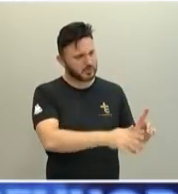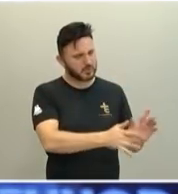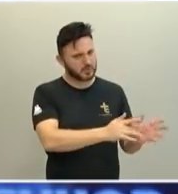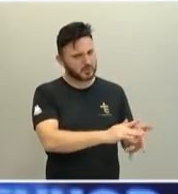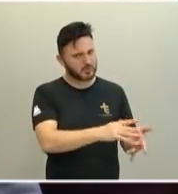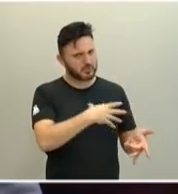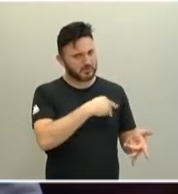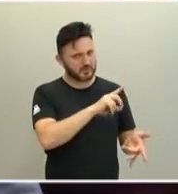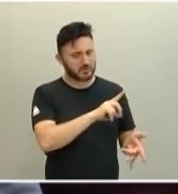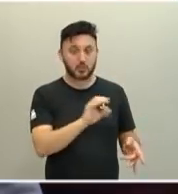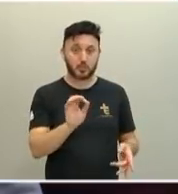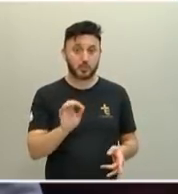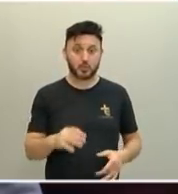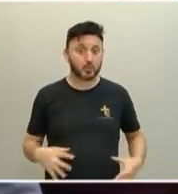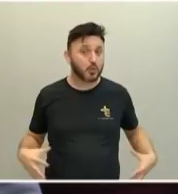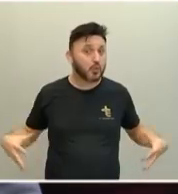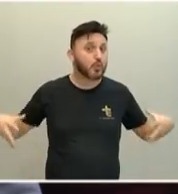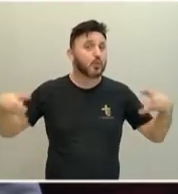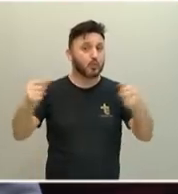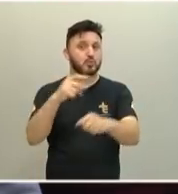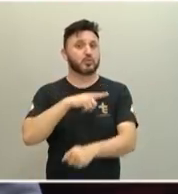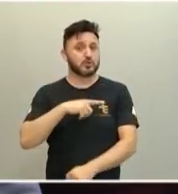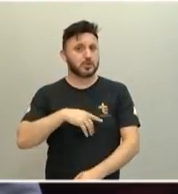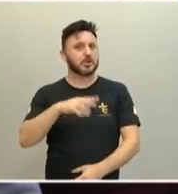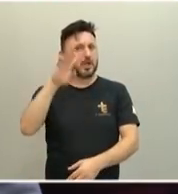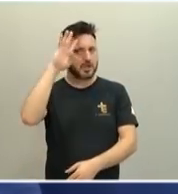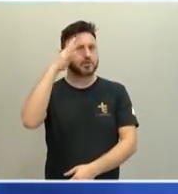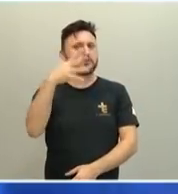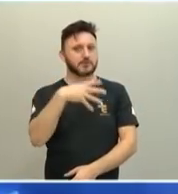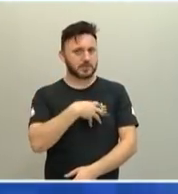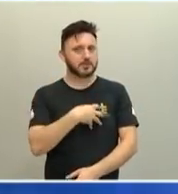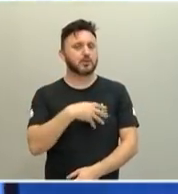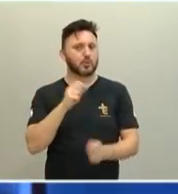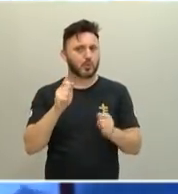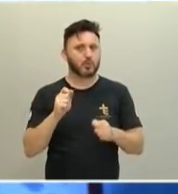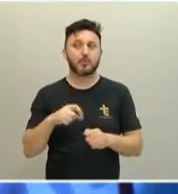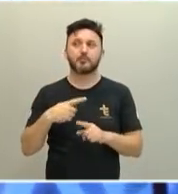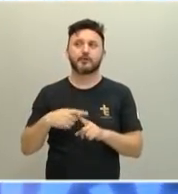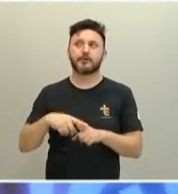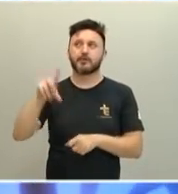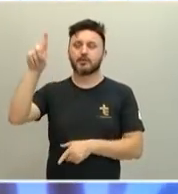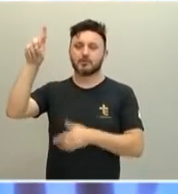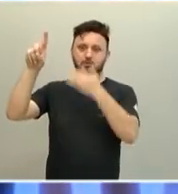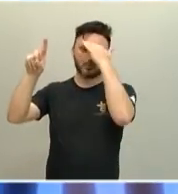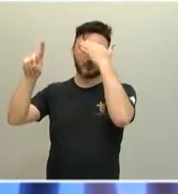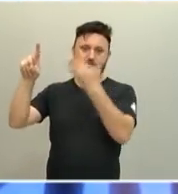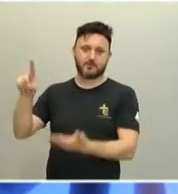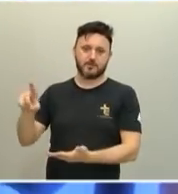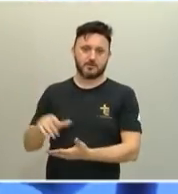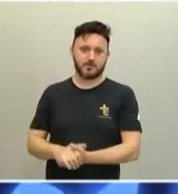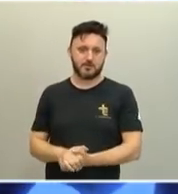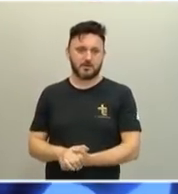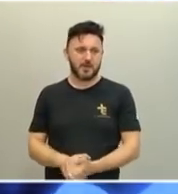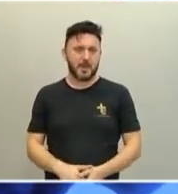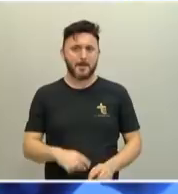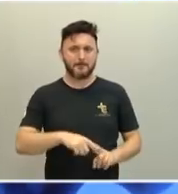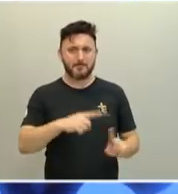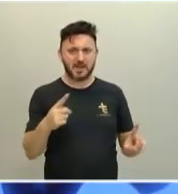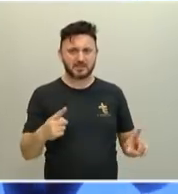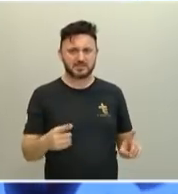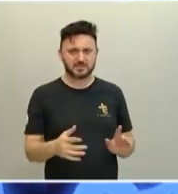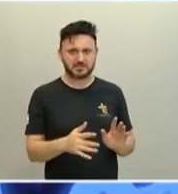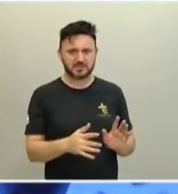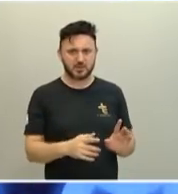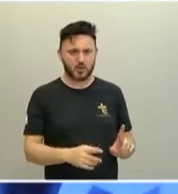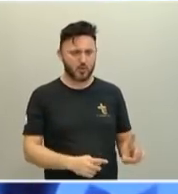aconteceu em Maria. Ótimo, unicamente nela, exclusivamente nela, inédito e único, não vai se repetir. Ele, Jesus,